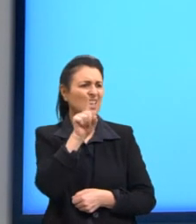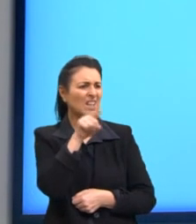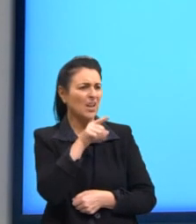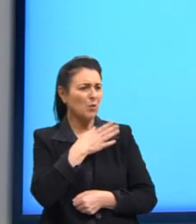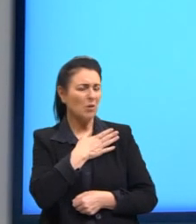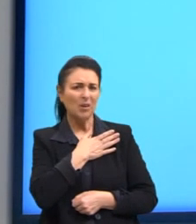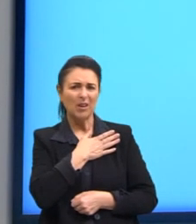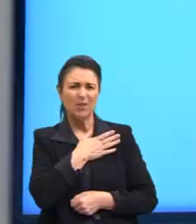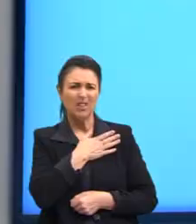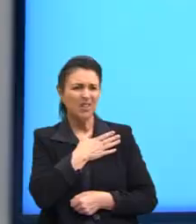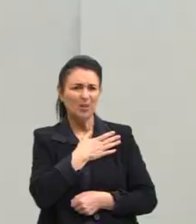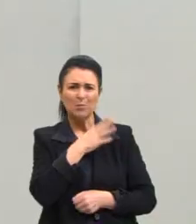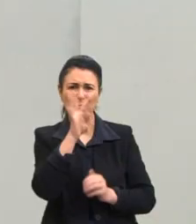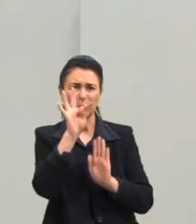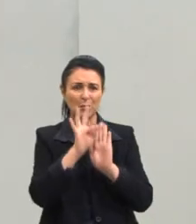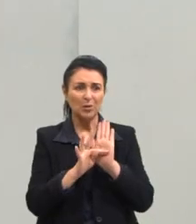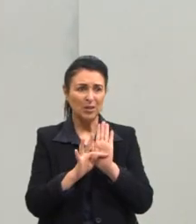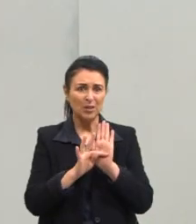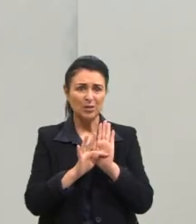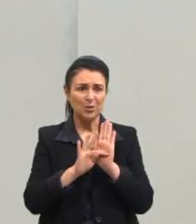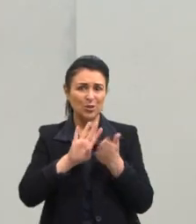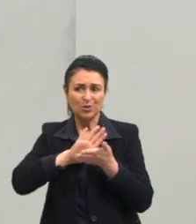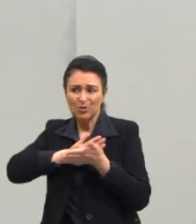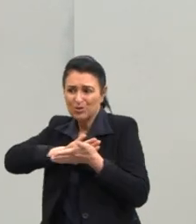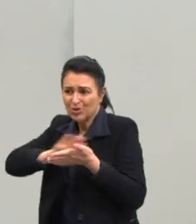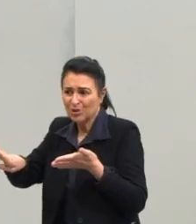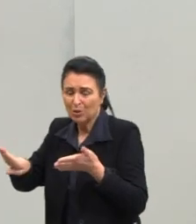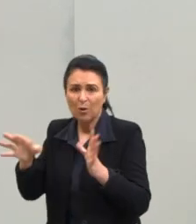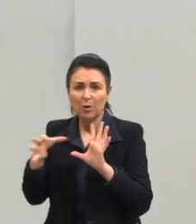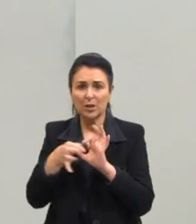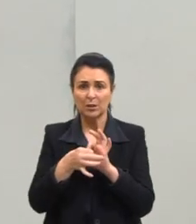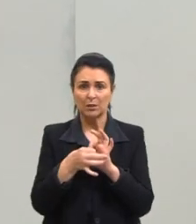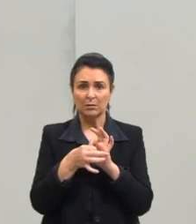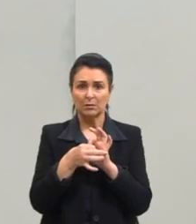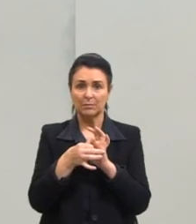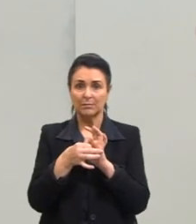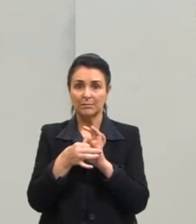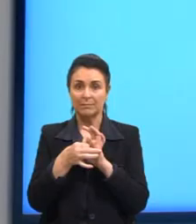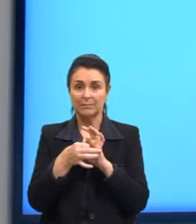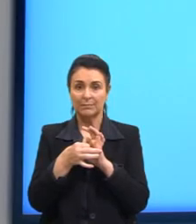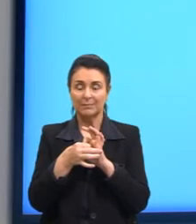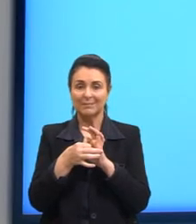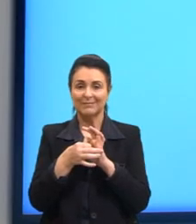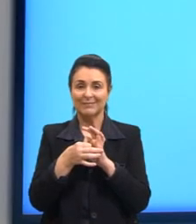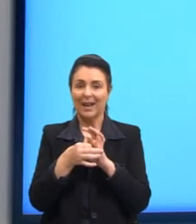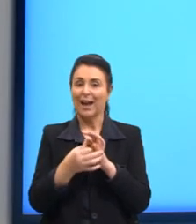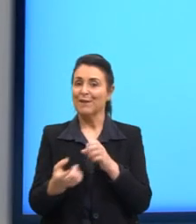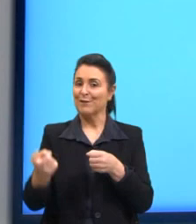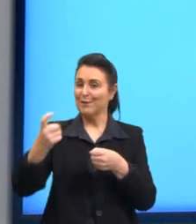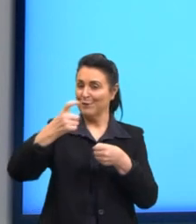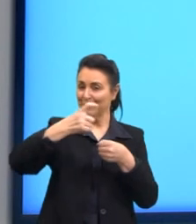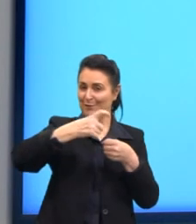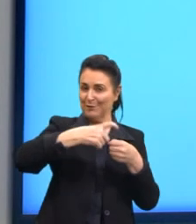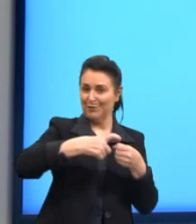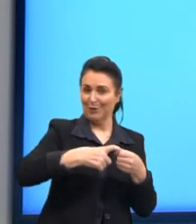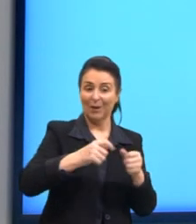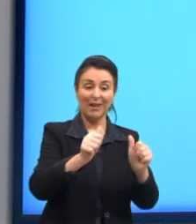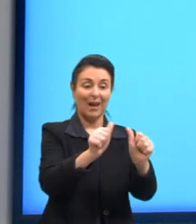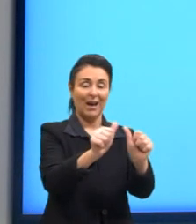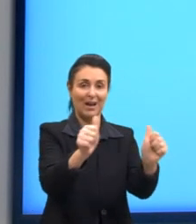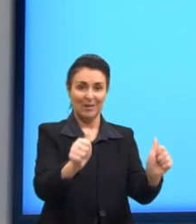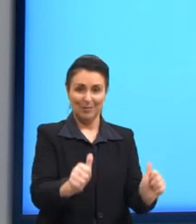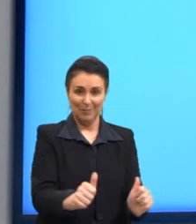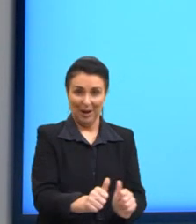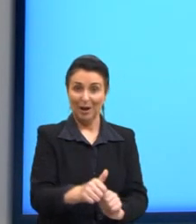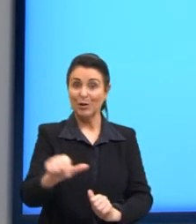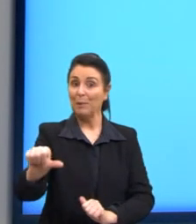texto sem os conectores E aí a gente volta lá para o primeiro que a primeira imagem né